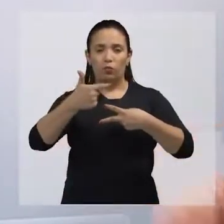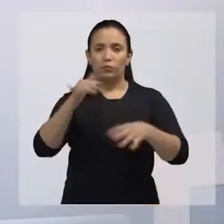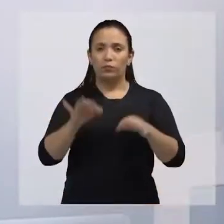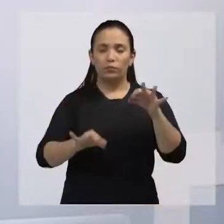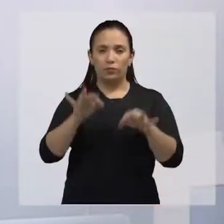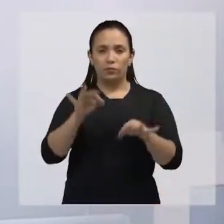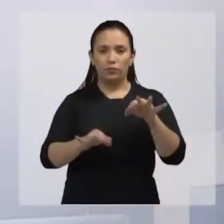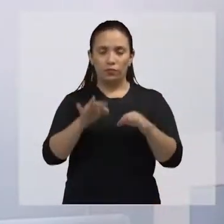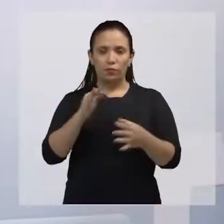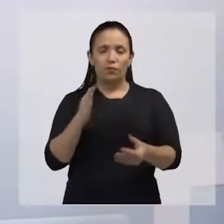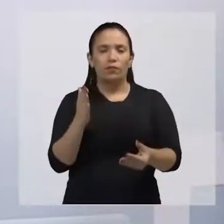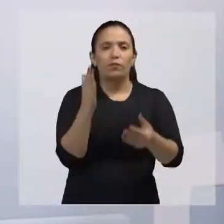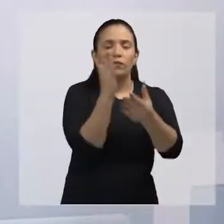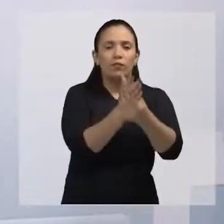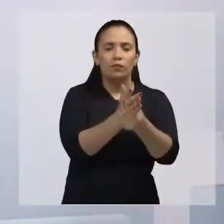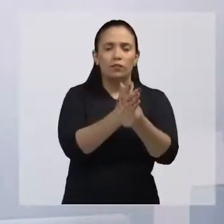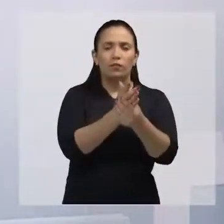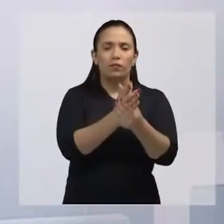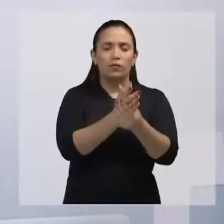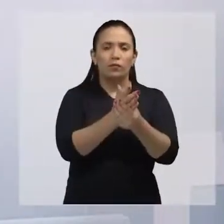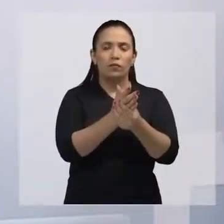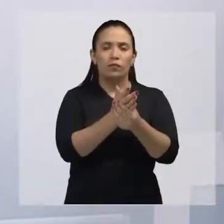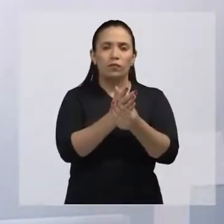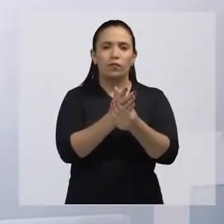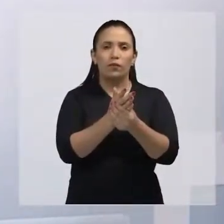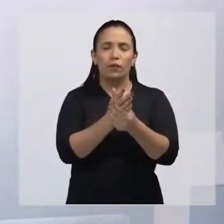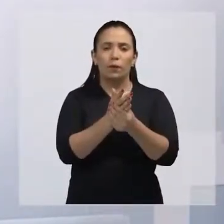o réu não, condenado, a partir dali